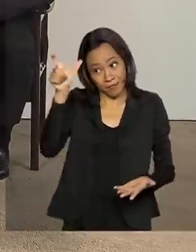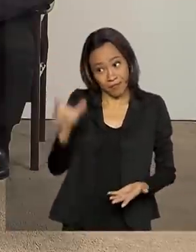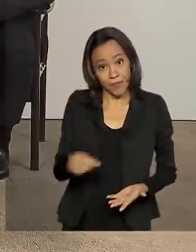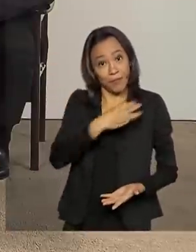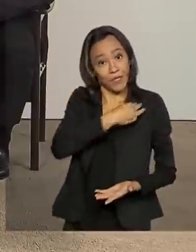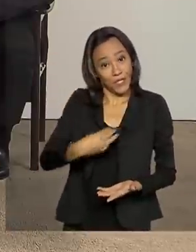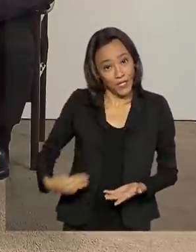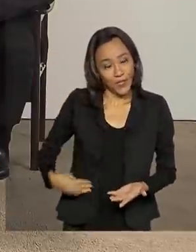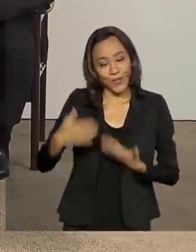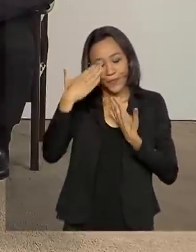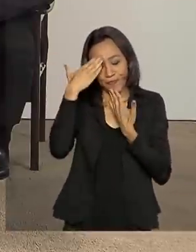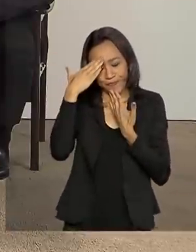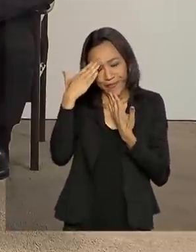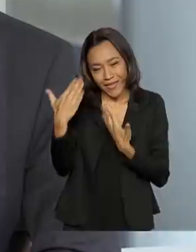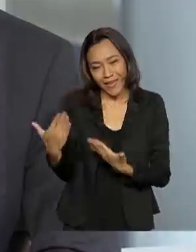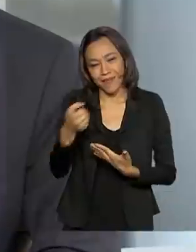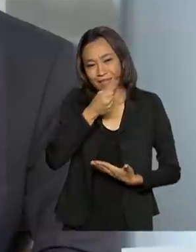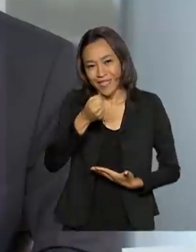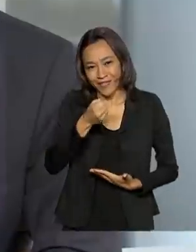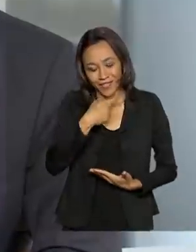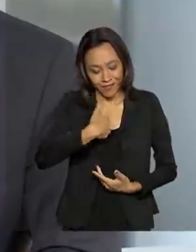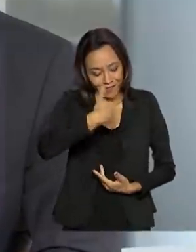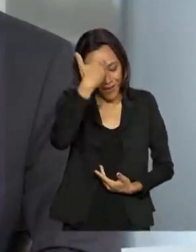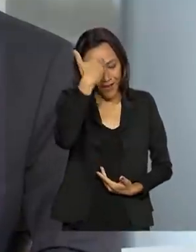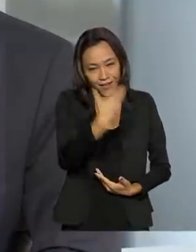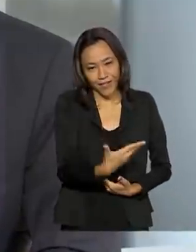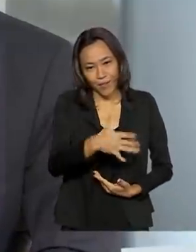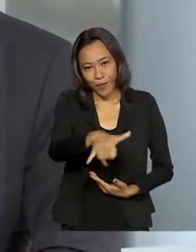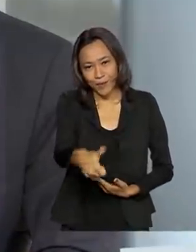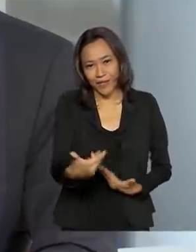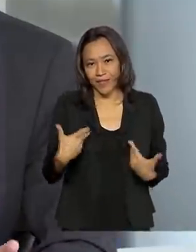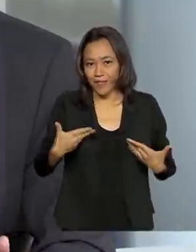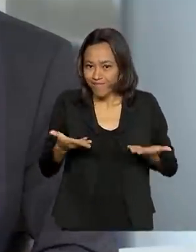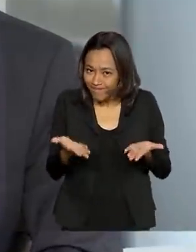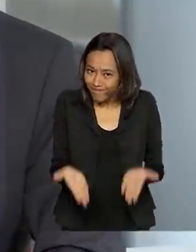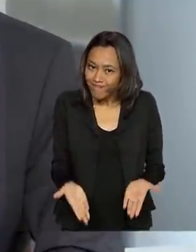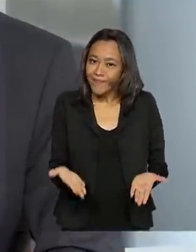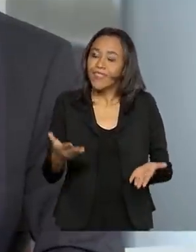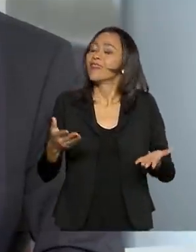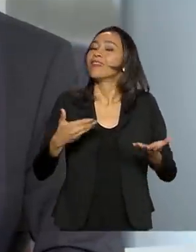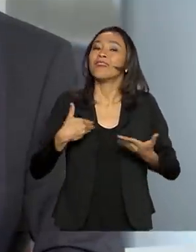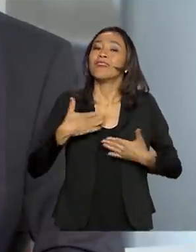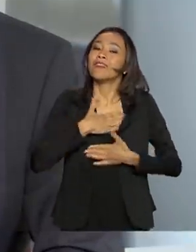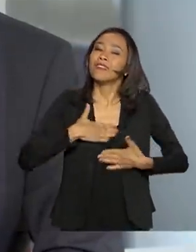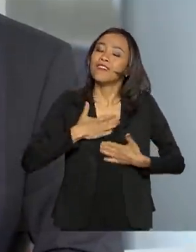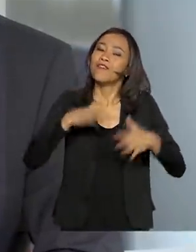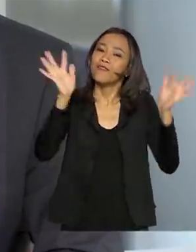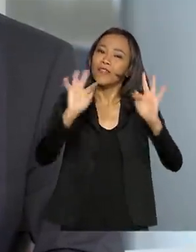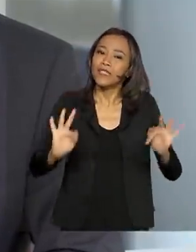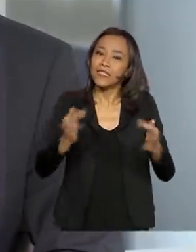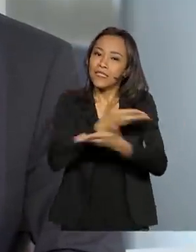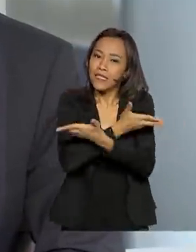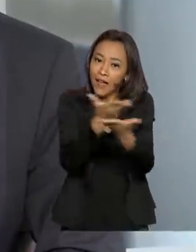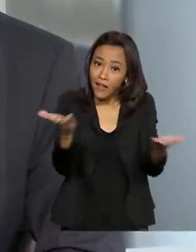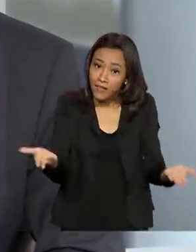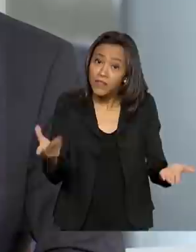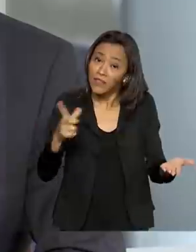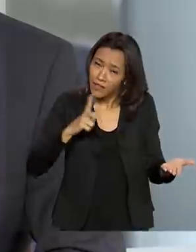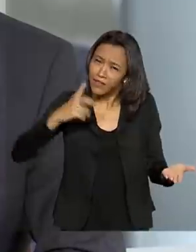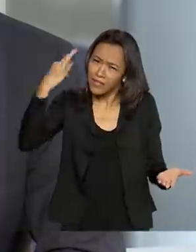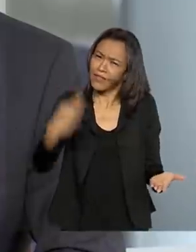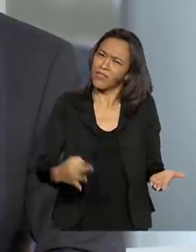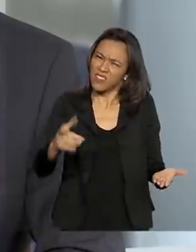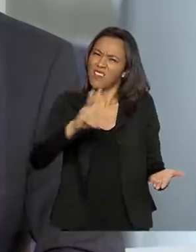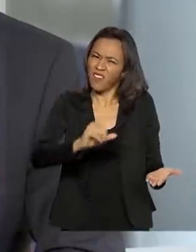Energia, muito obrigada pela sua entrevista. Eu é que agradeço a oportunidade e desejo a todos felicidades e tenho certeza que